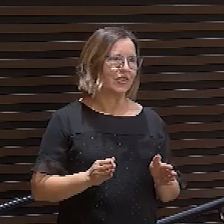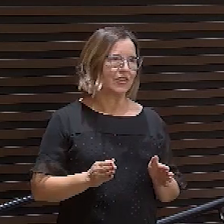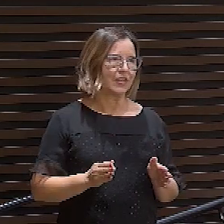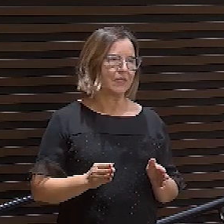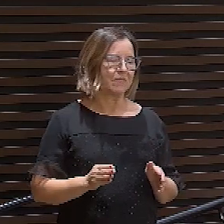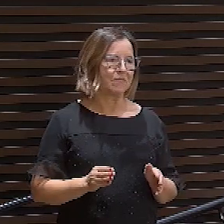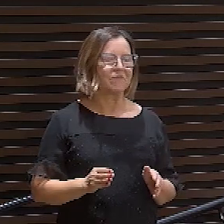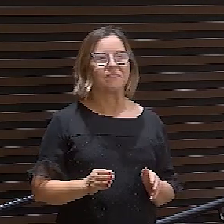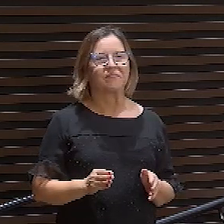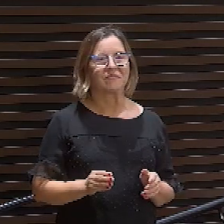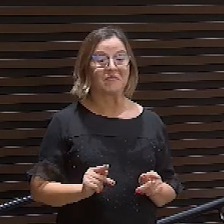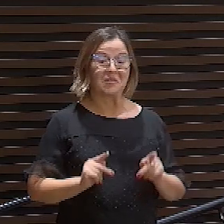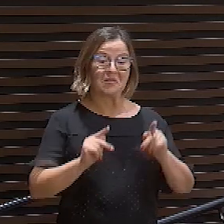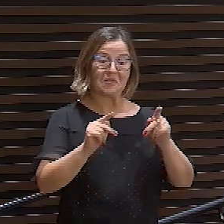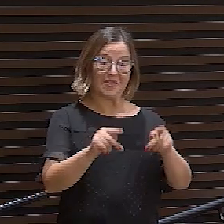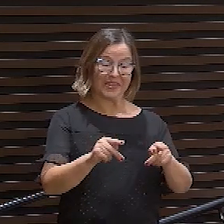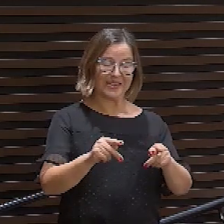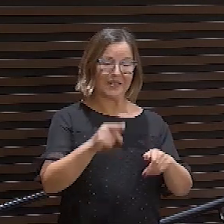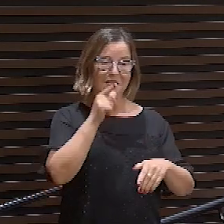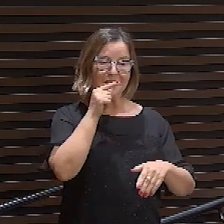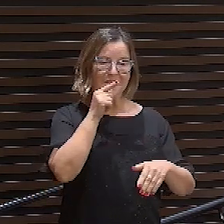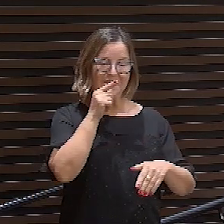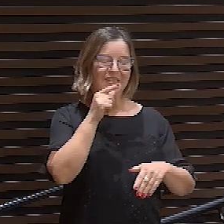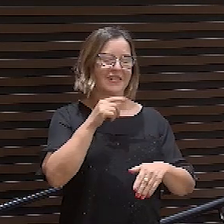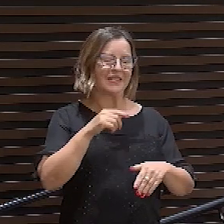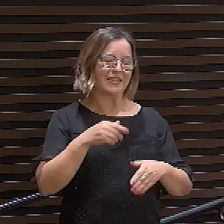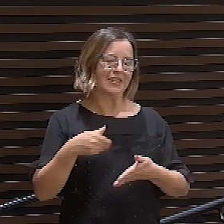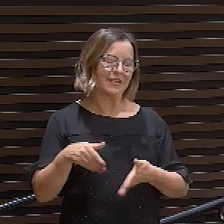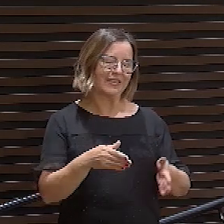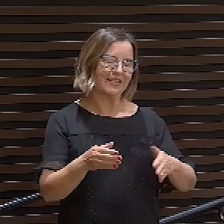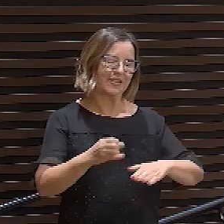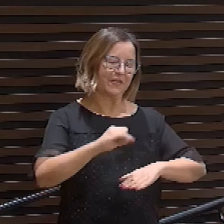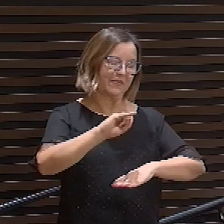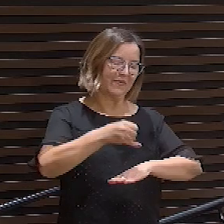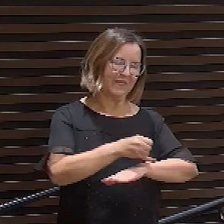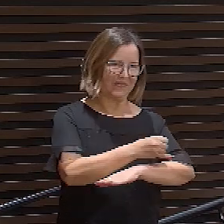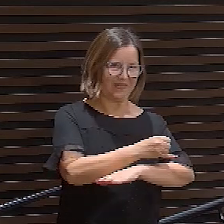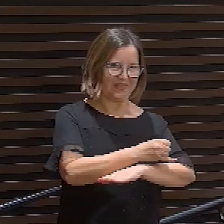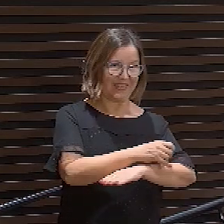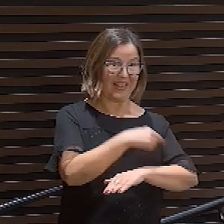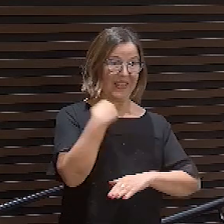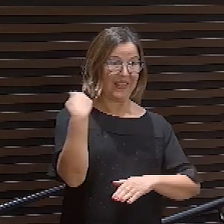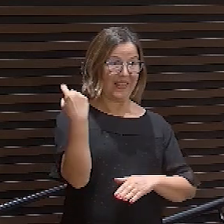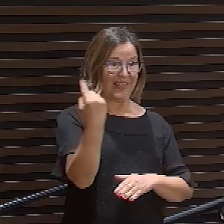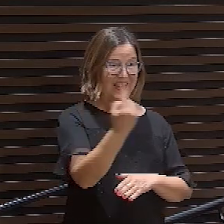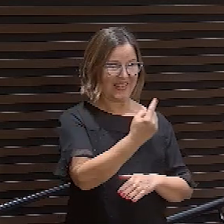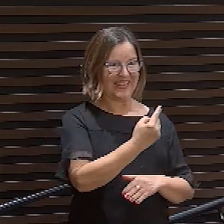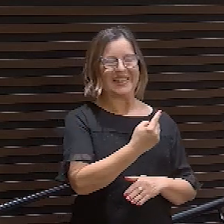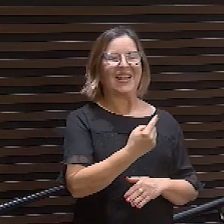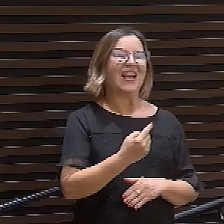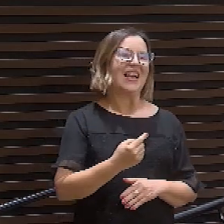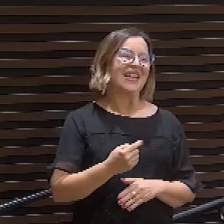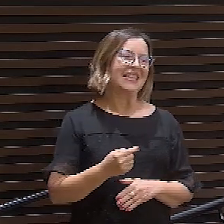Nós entramos na terra prometida. Nós entramos em Cristo.